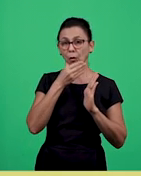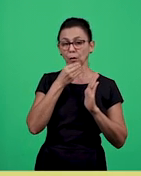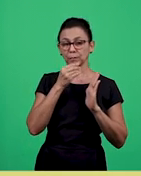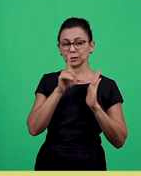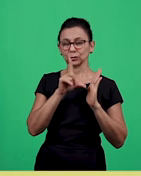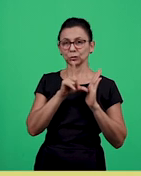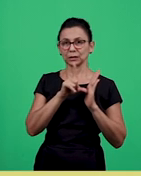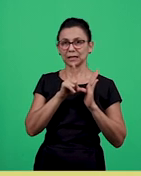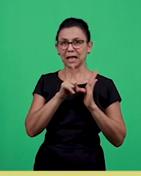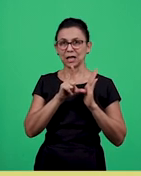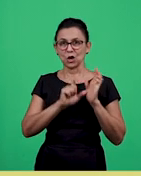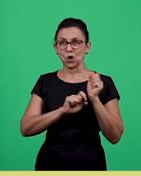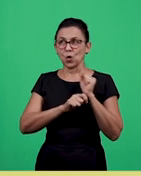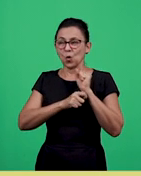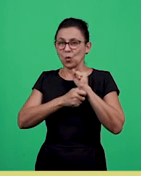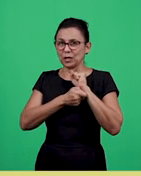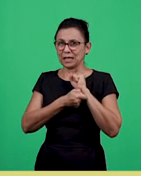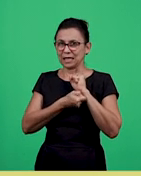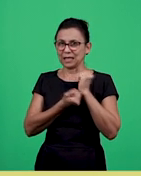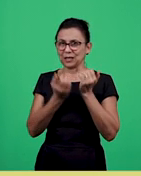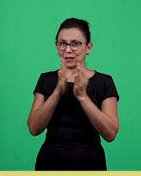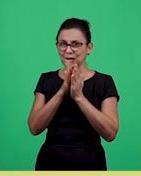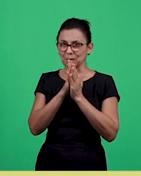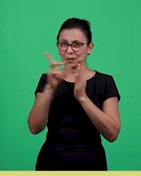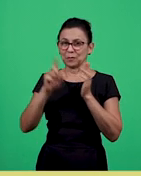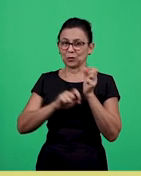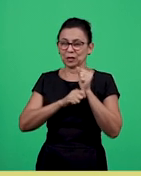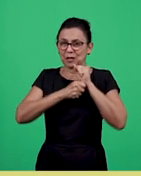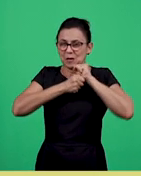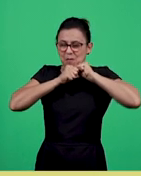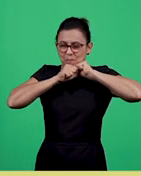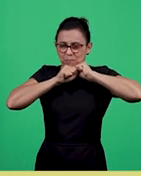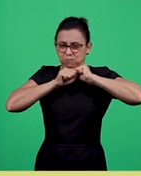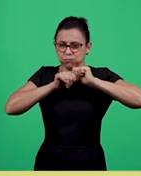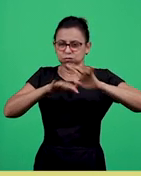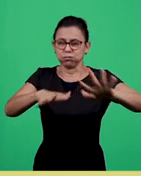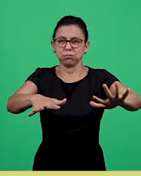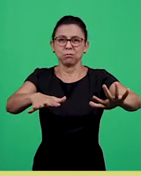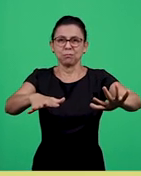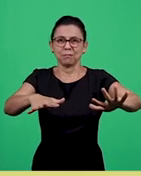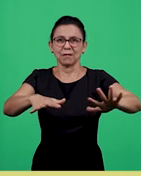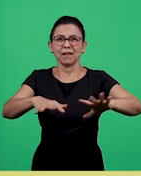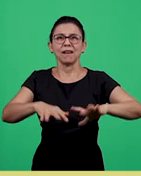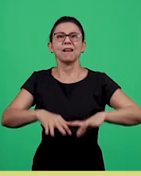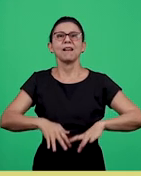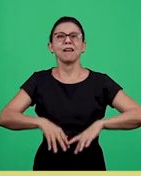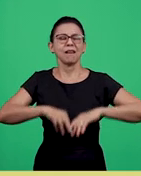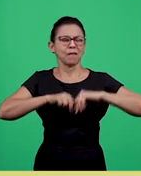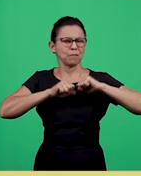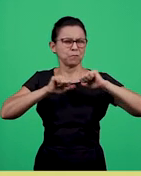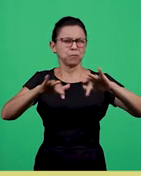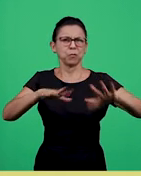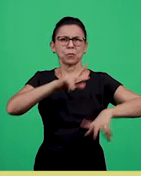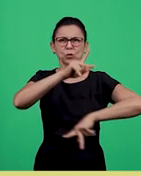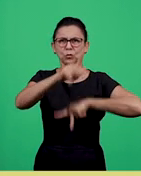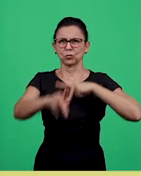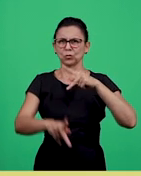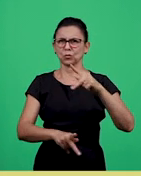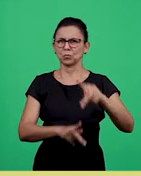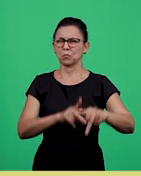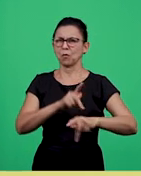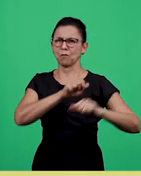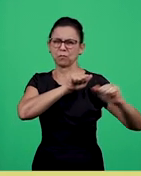segredos que descobriu a todos. Ele não guardou só para ele aquelas maravilhas que ele